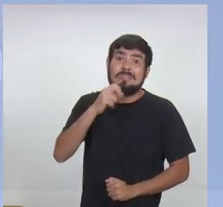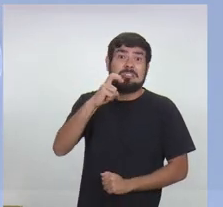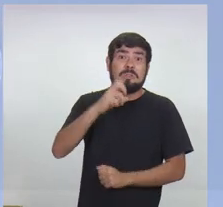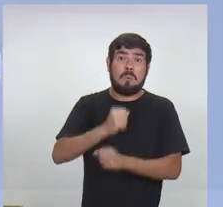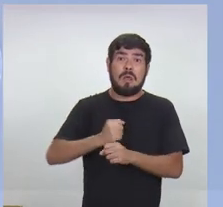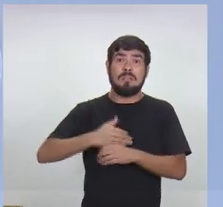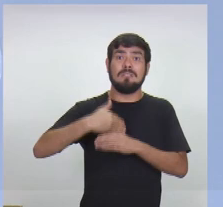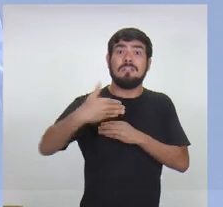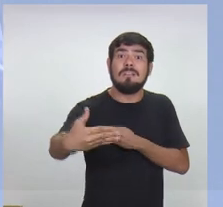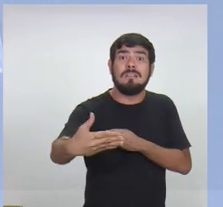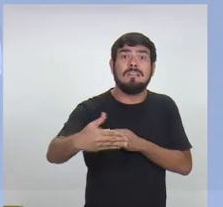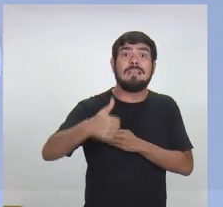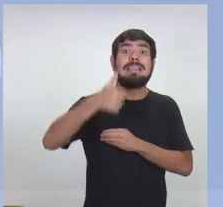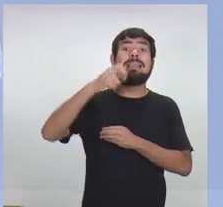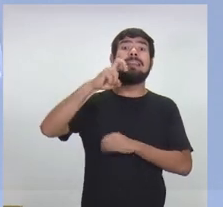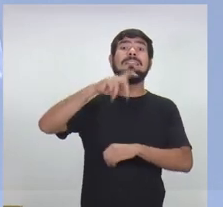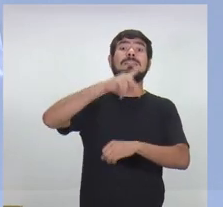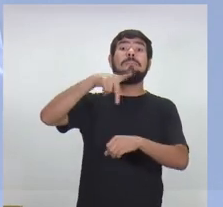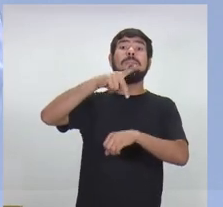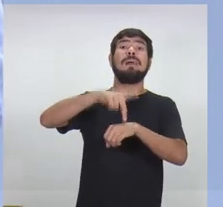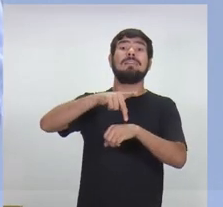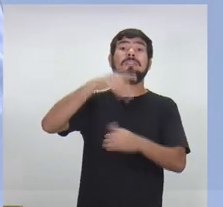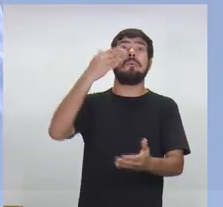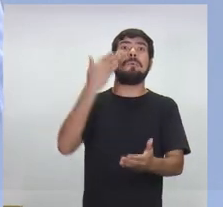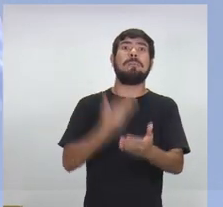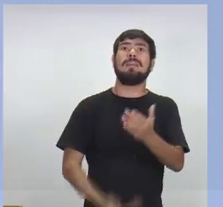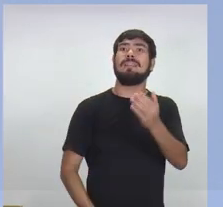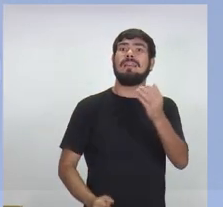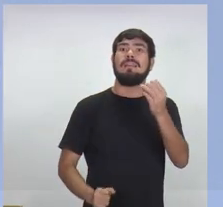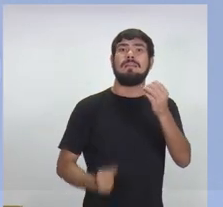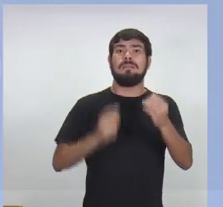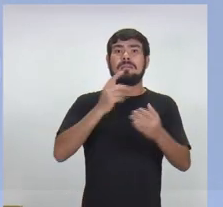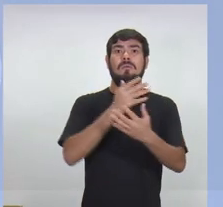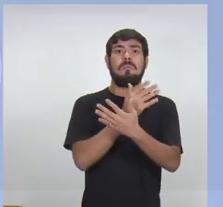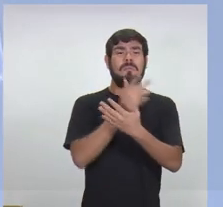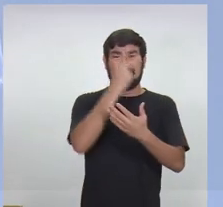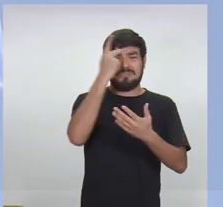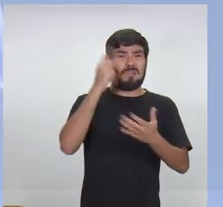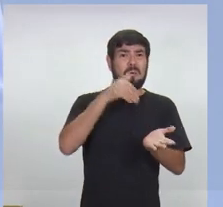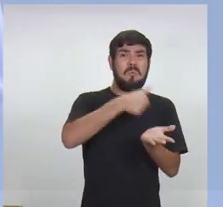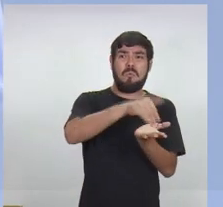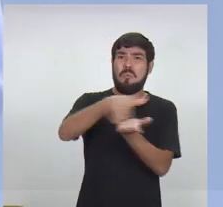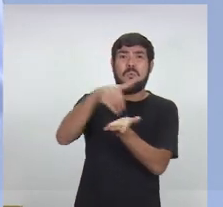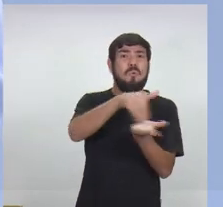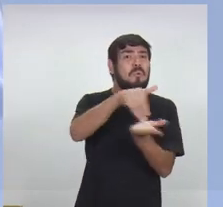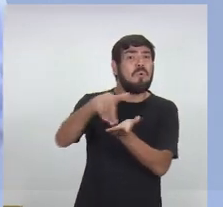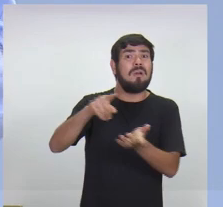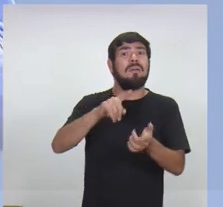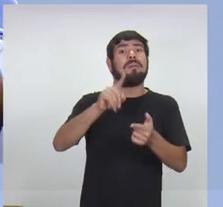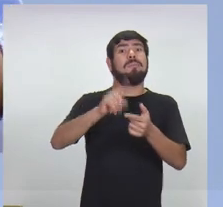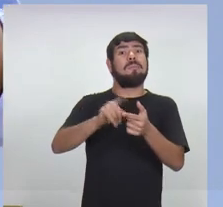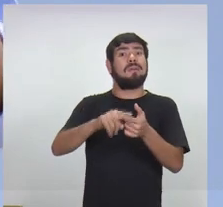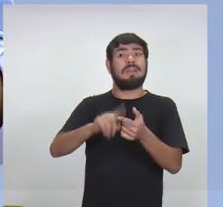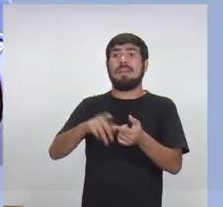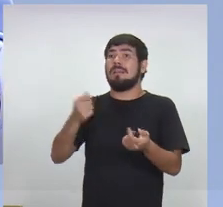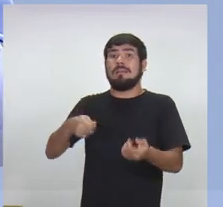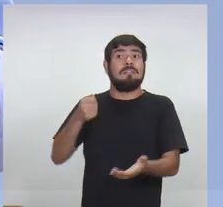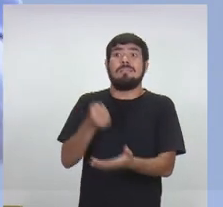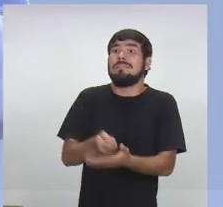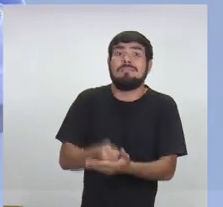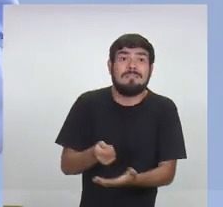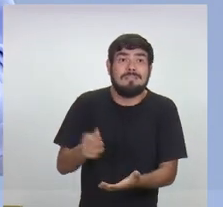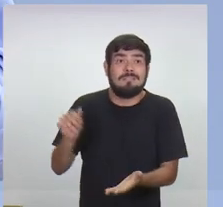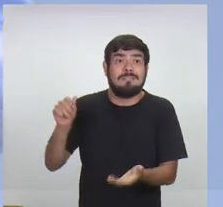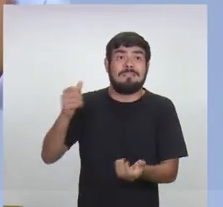anos quinze países vão perder 5 milhões de empregados porque a automação chega e pra que a gente resolva